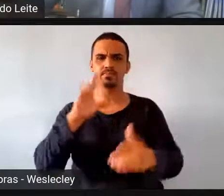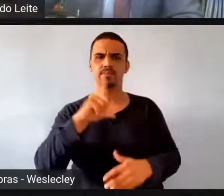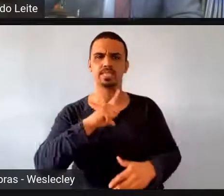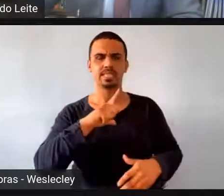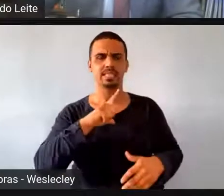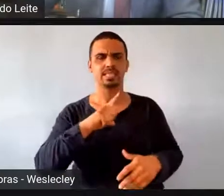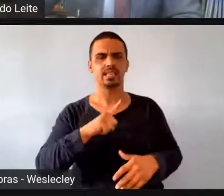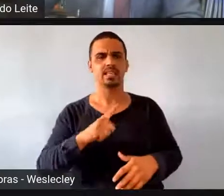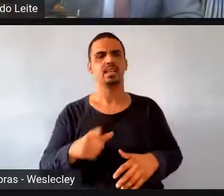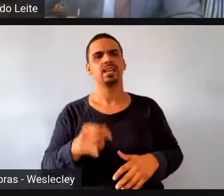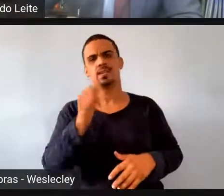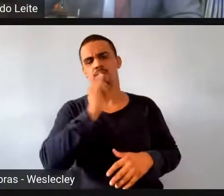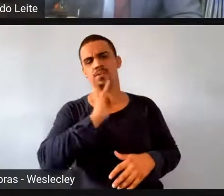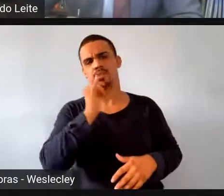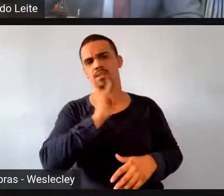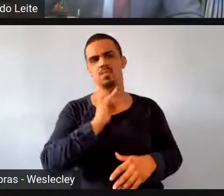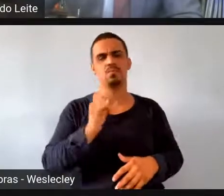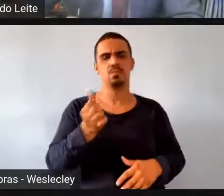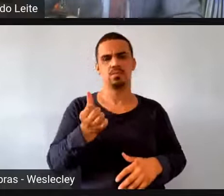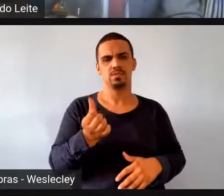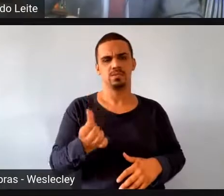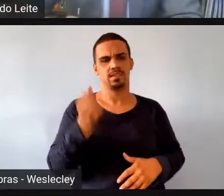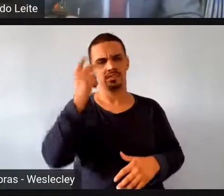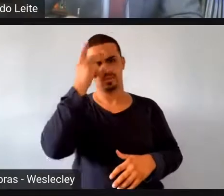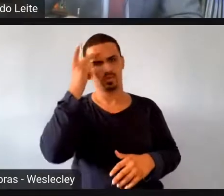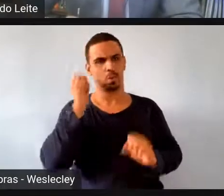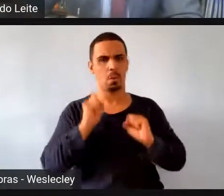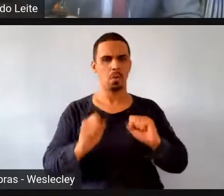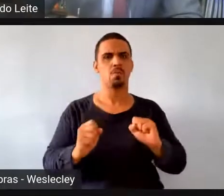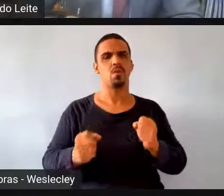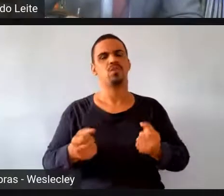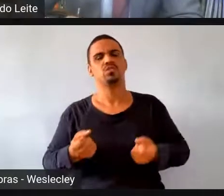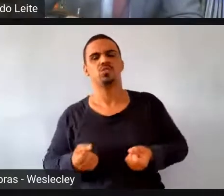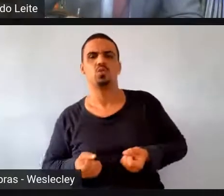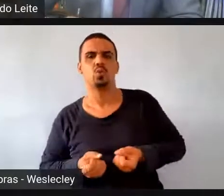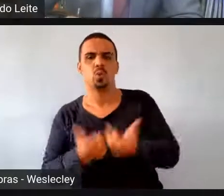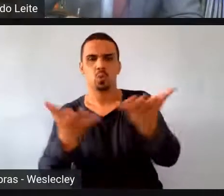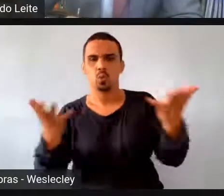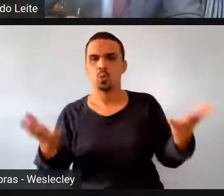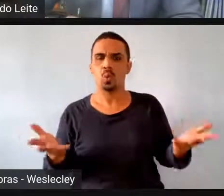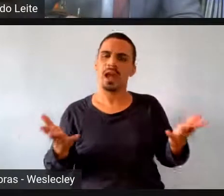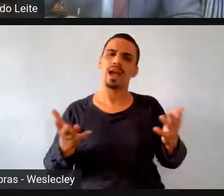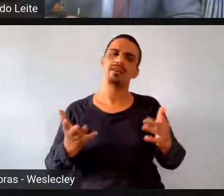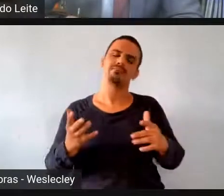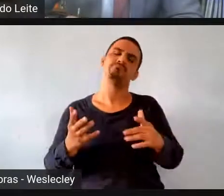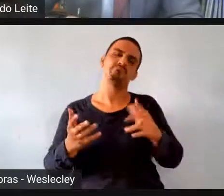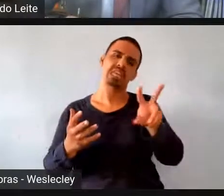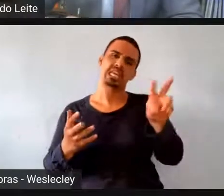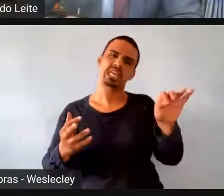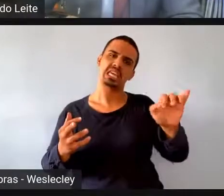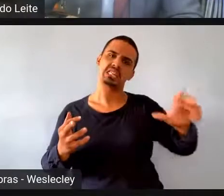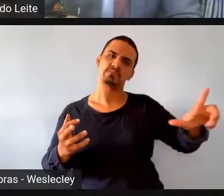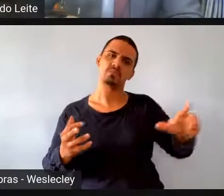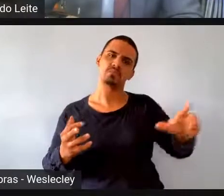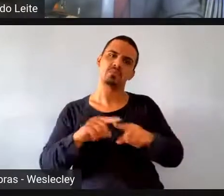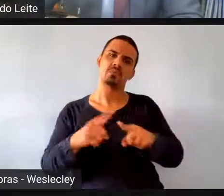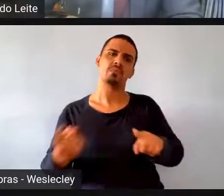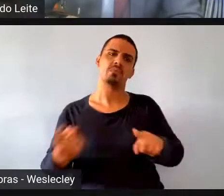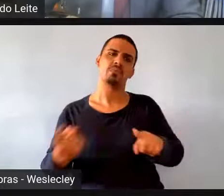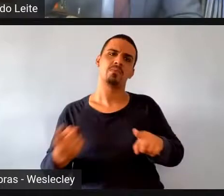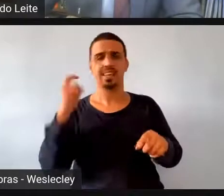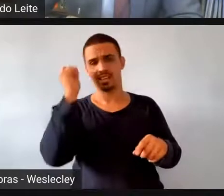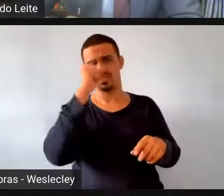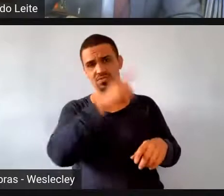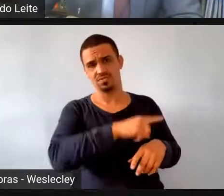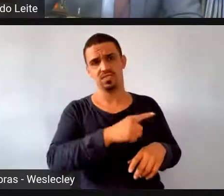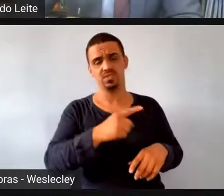meia dúzia de imensos doadores. Então, é algo ali no meio, se você quer pulverizar as fontes, se você quer aumentar o número. Né? Por isso, eu sempre